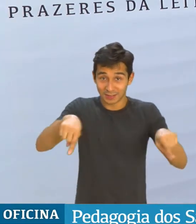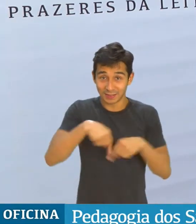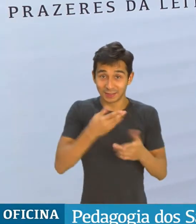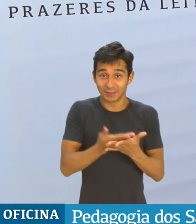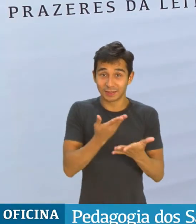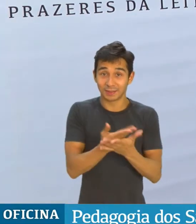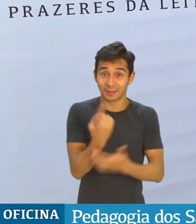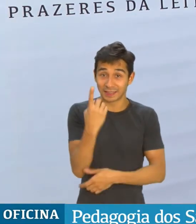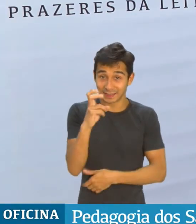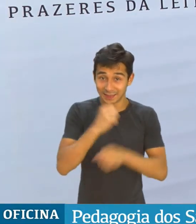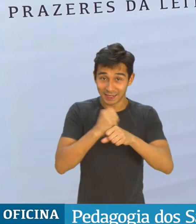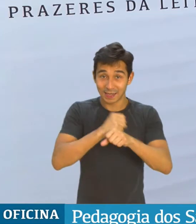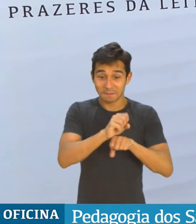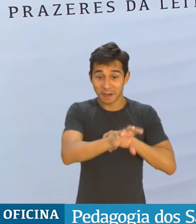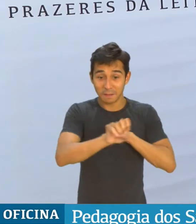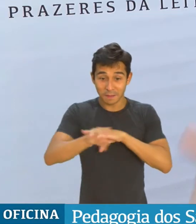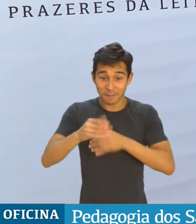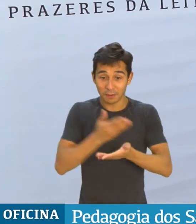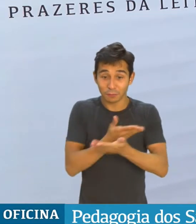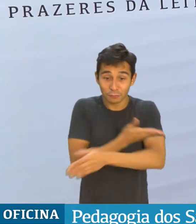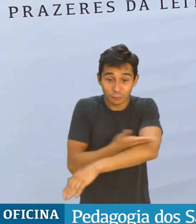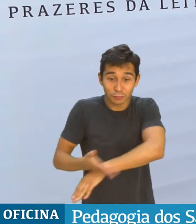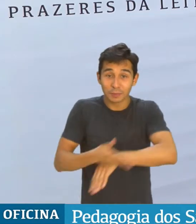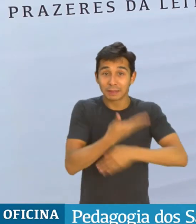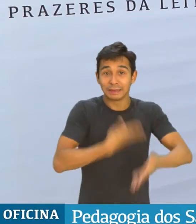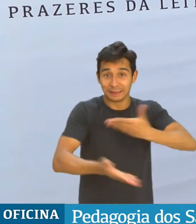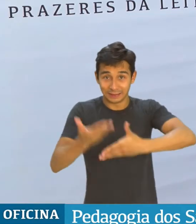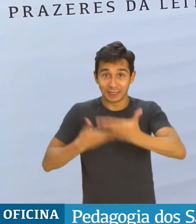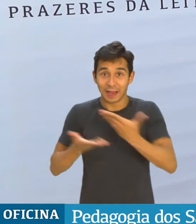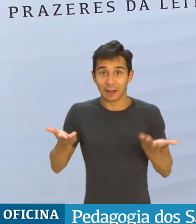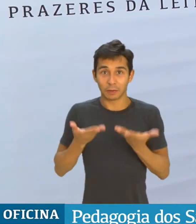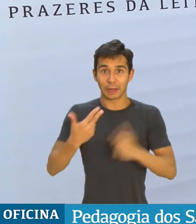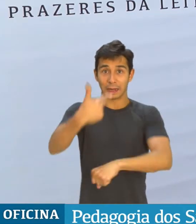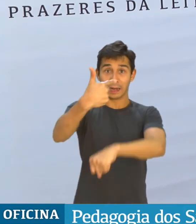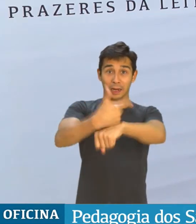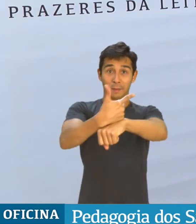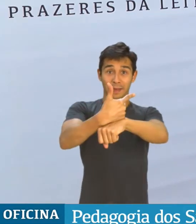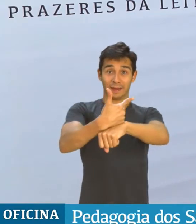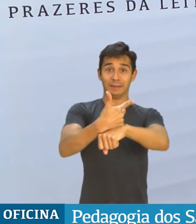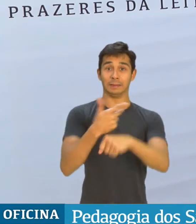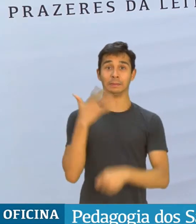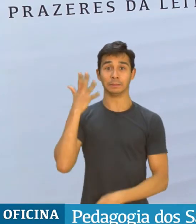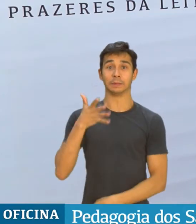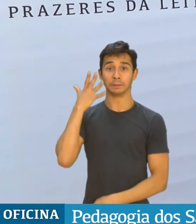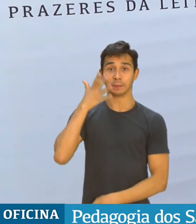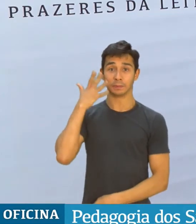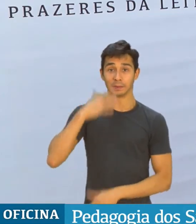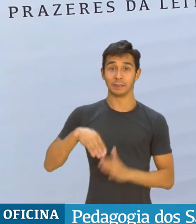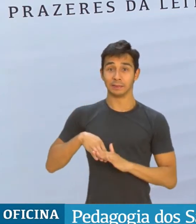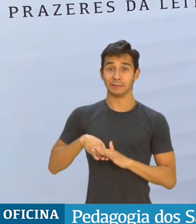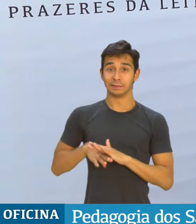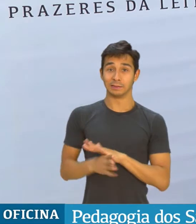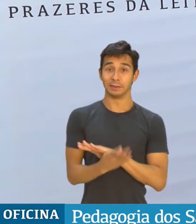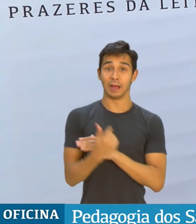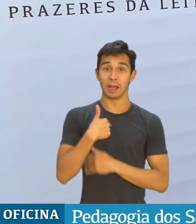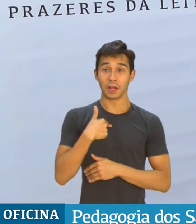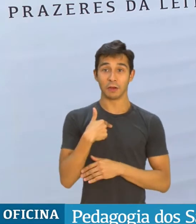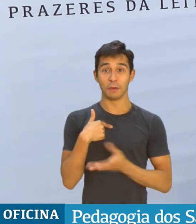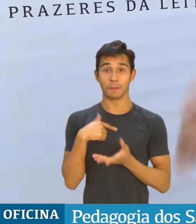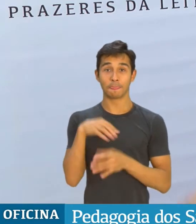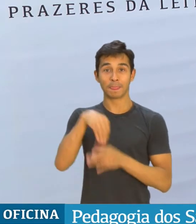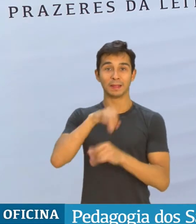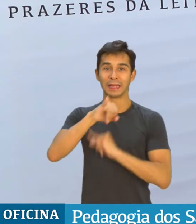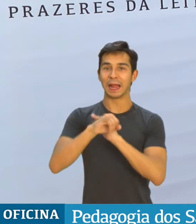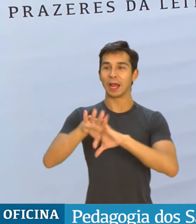aula, tá falando com vocês através de uma câmera, é ainda um processo de adaptação. Eu não sou o famosinho da internet,